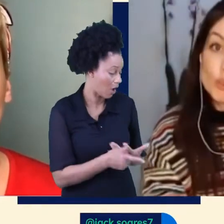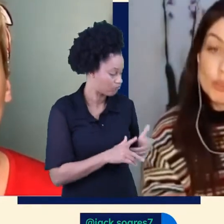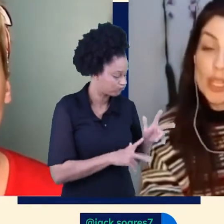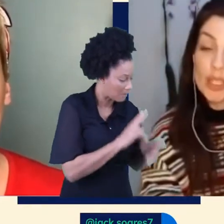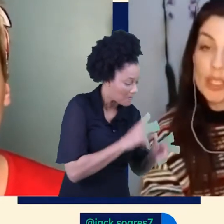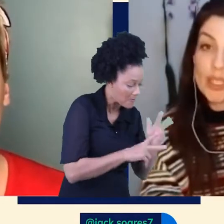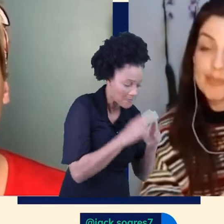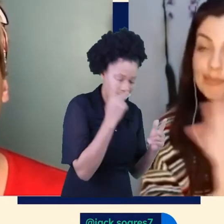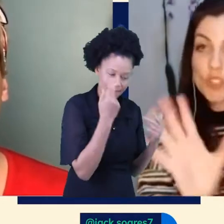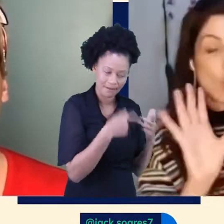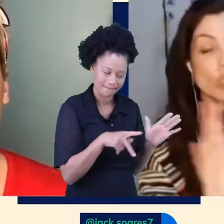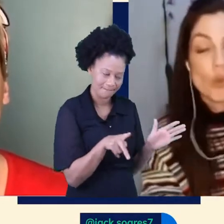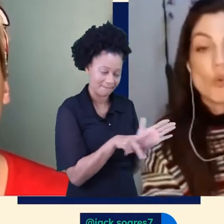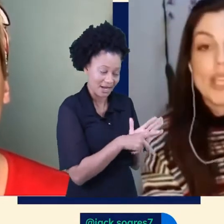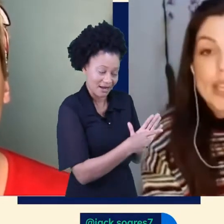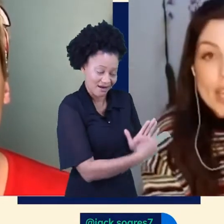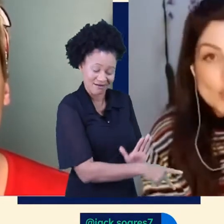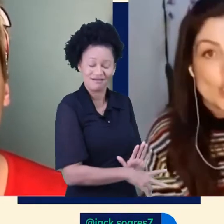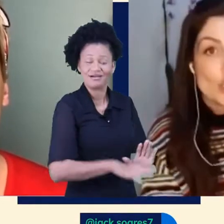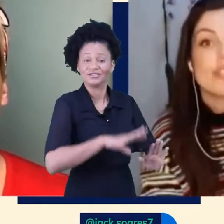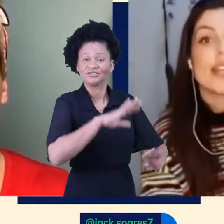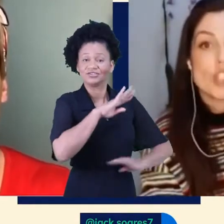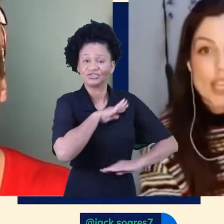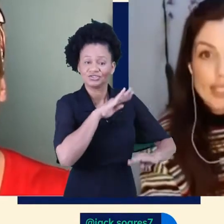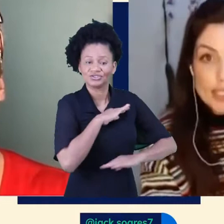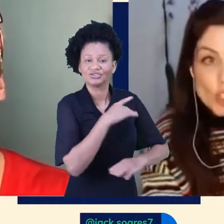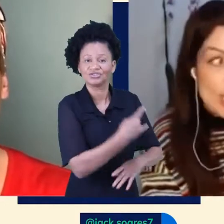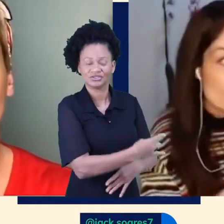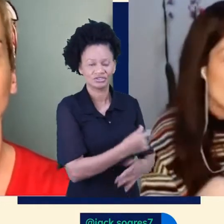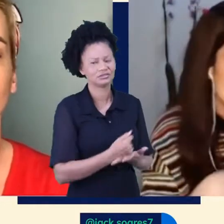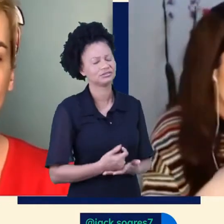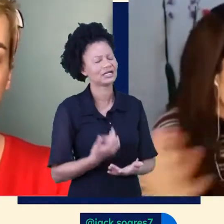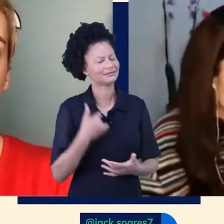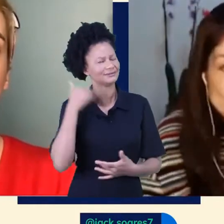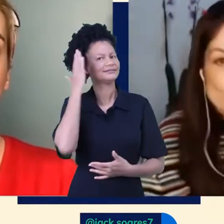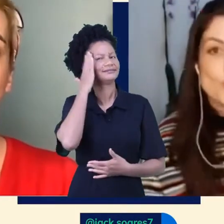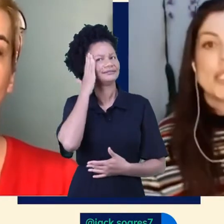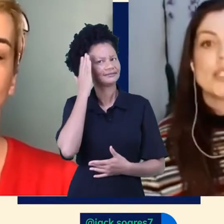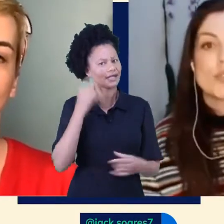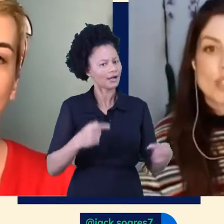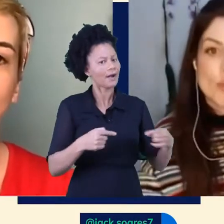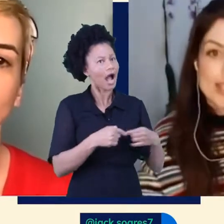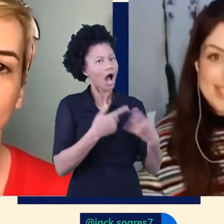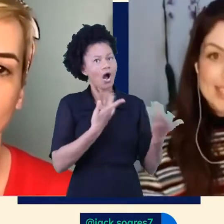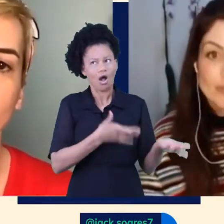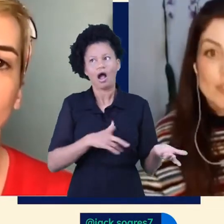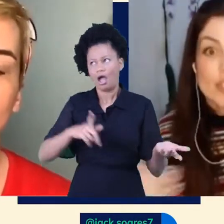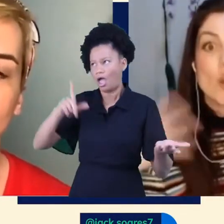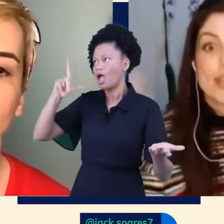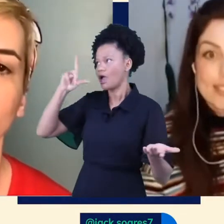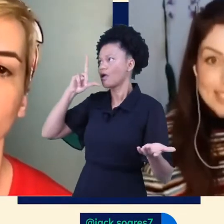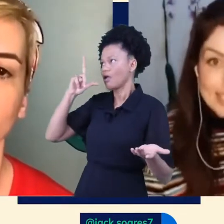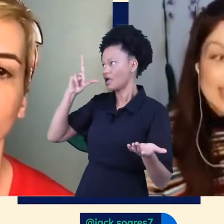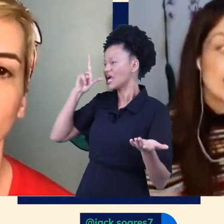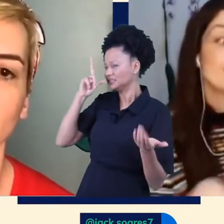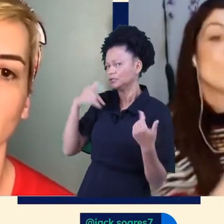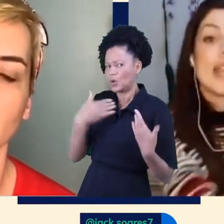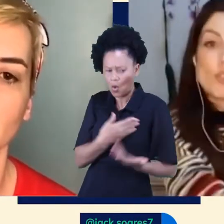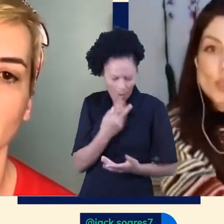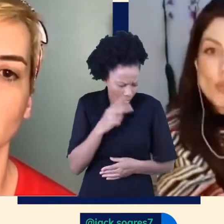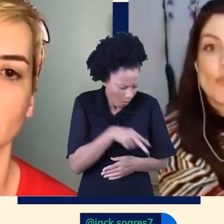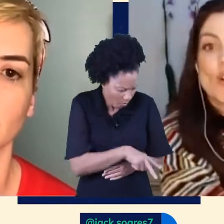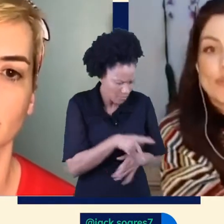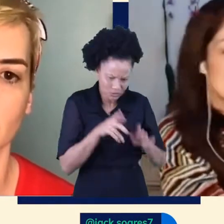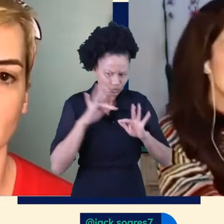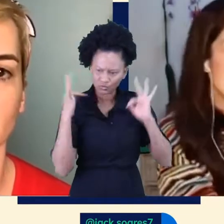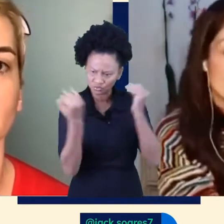modo, de acordo com o que a gente entende que é aquele gênero. Então, todos os meninos estão assim, são assim, então é isso